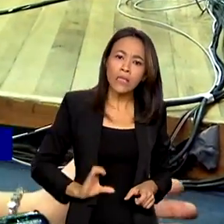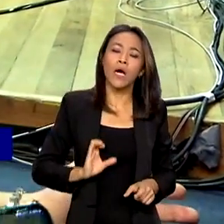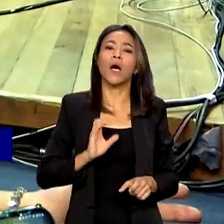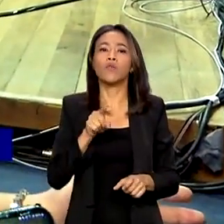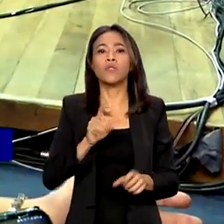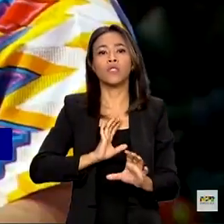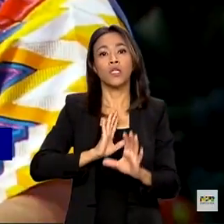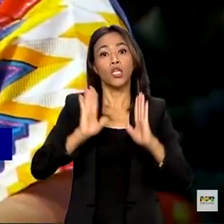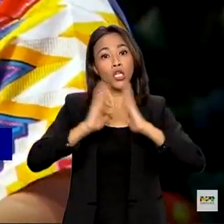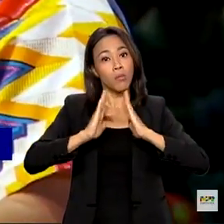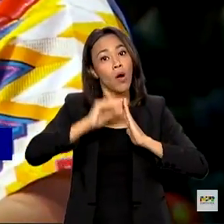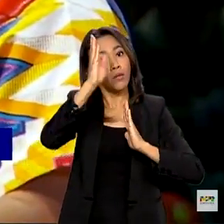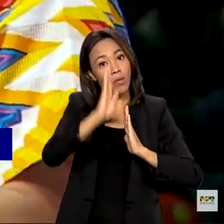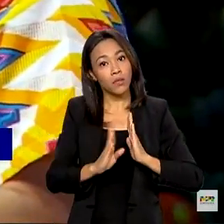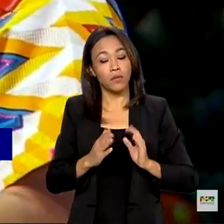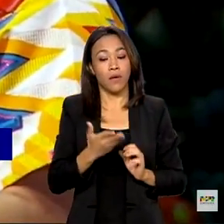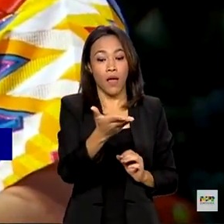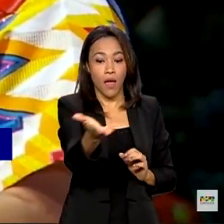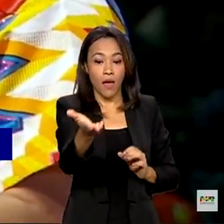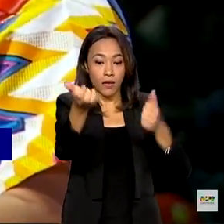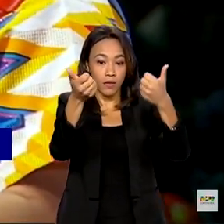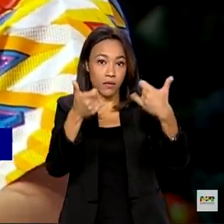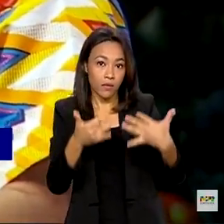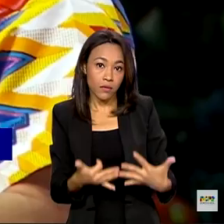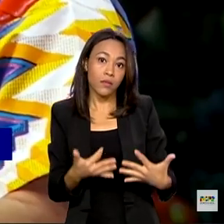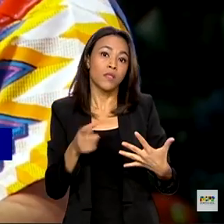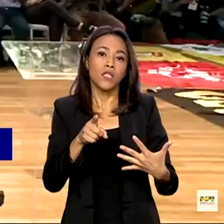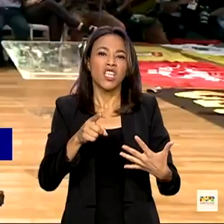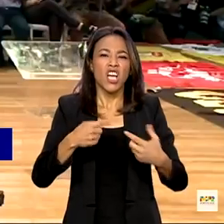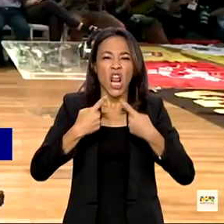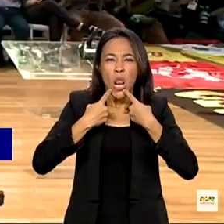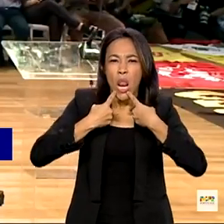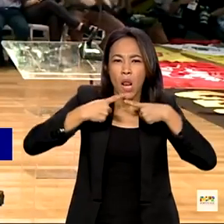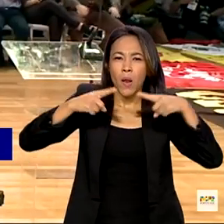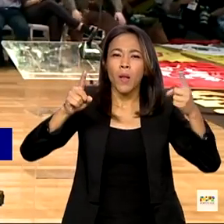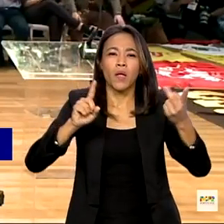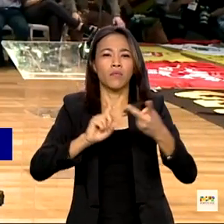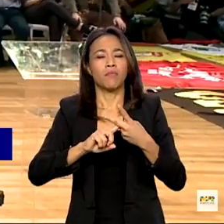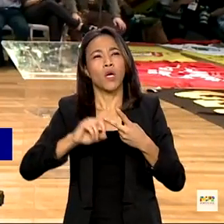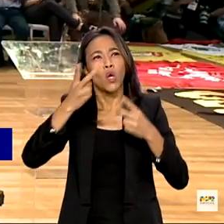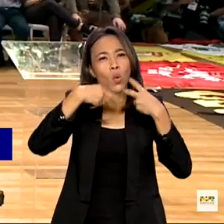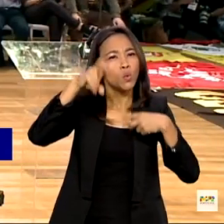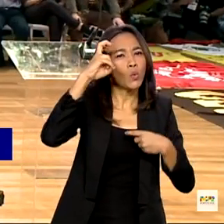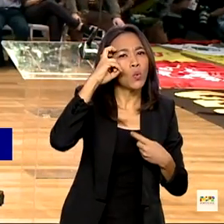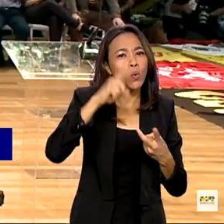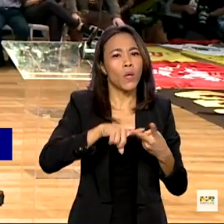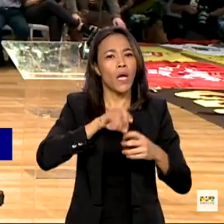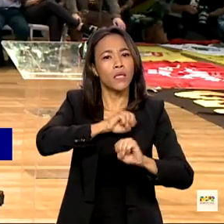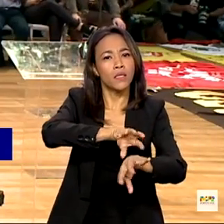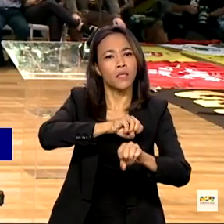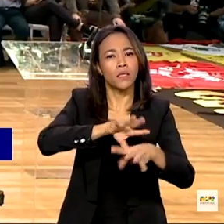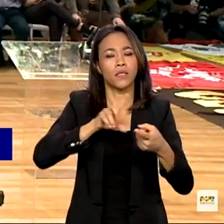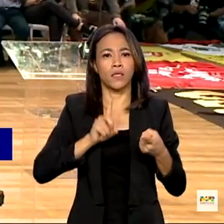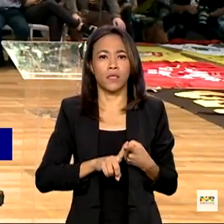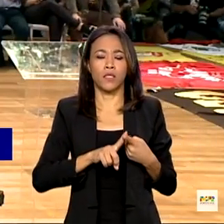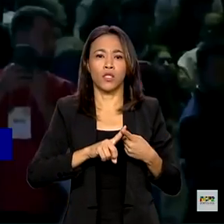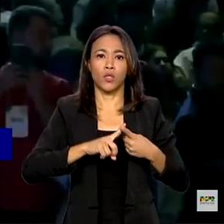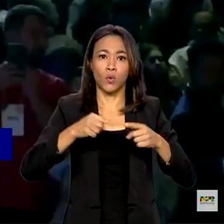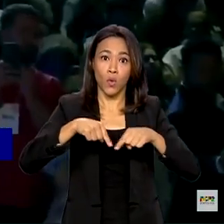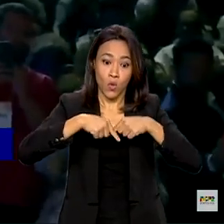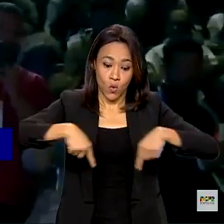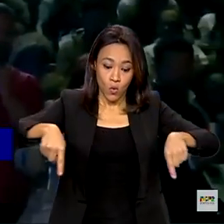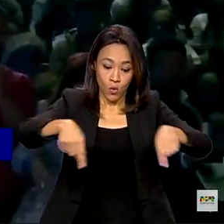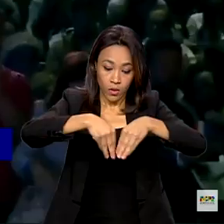do território nacional. Reivindicações relacionadas à educação, cultura, reindustrialização e reforma